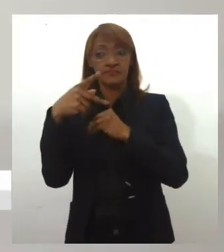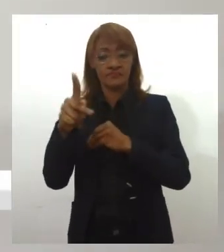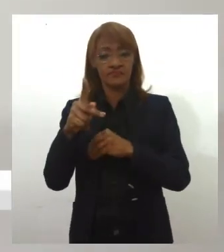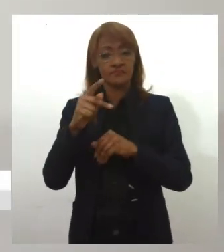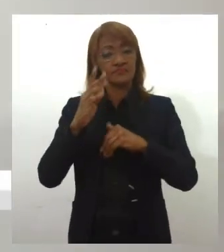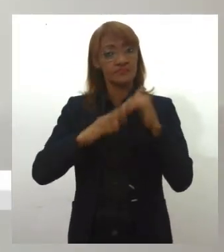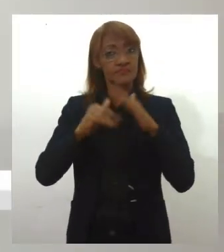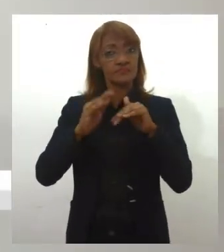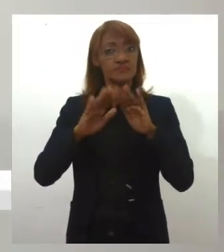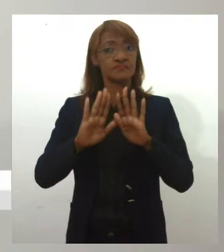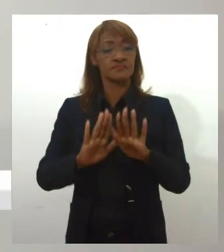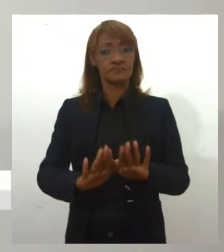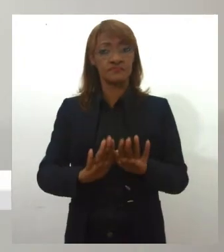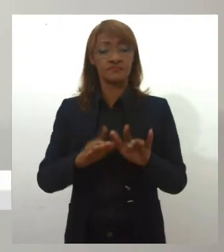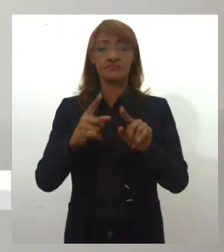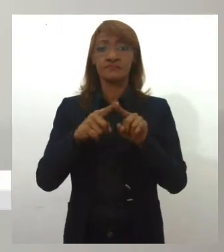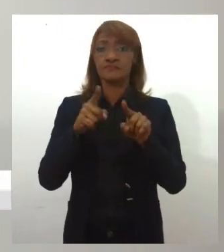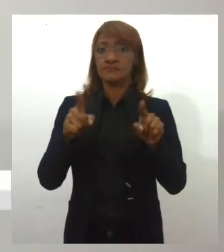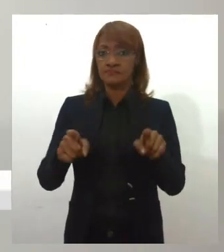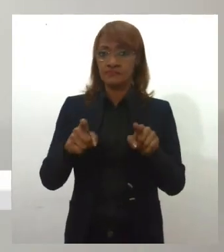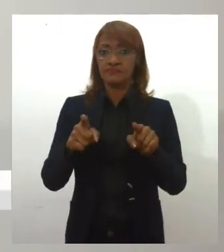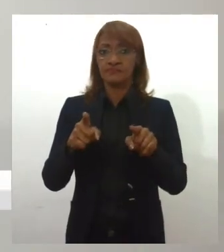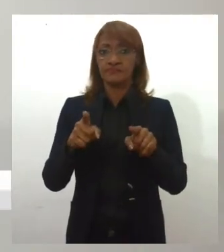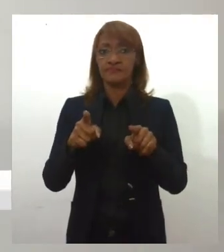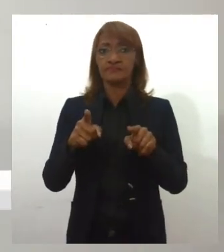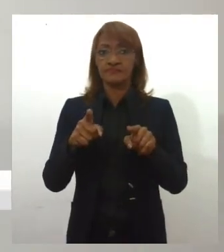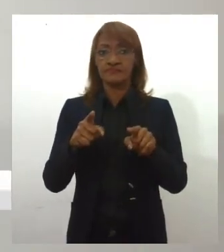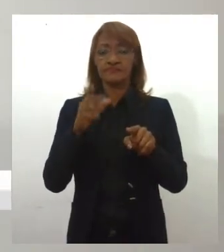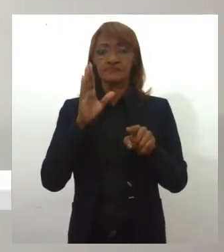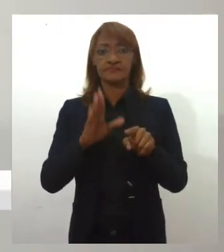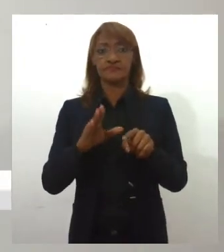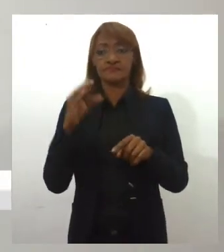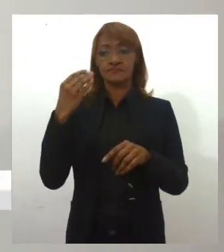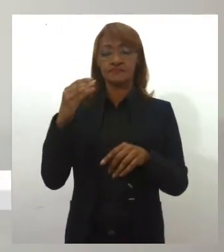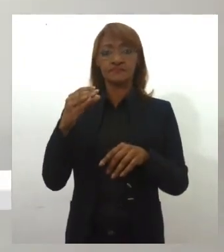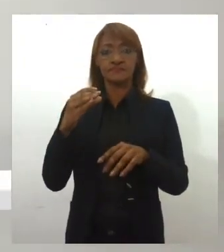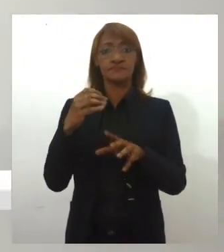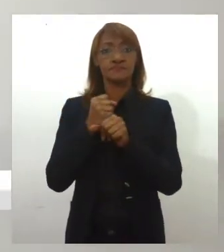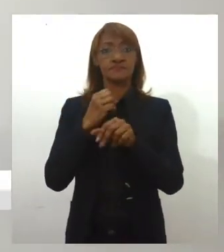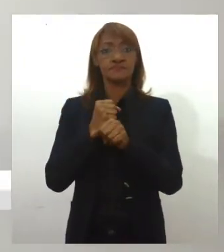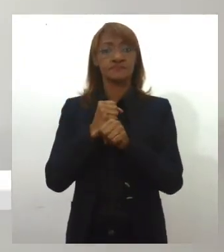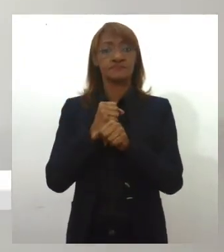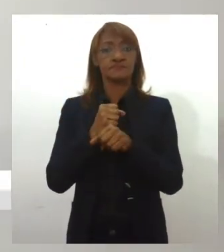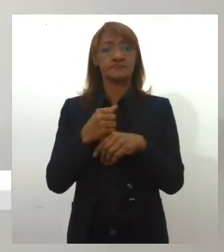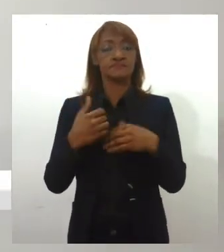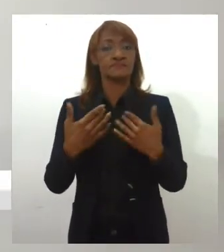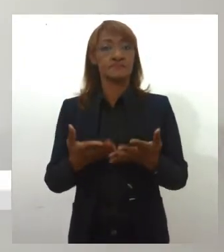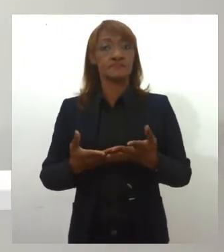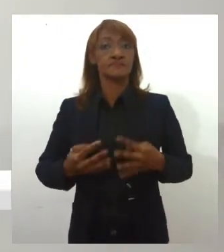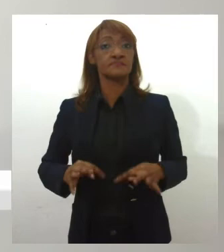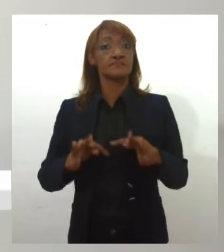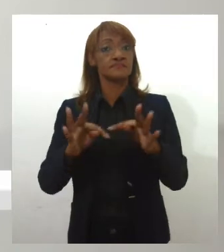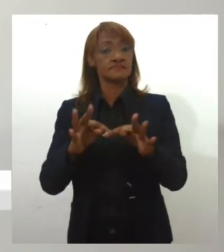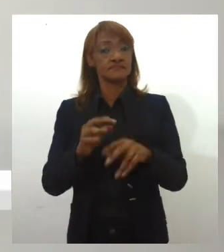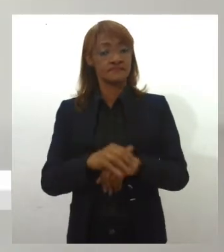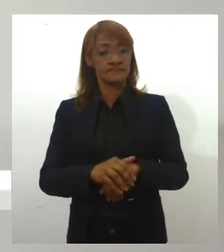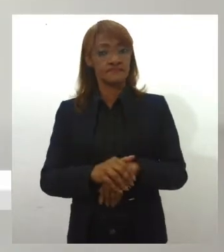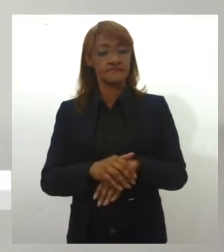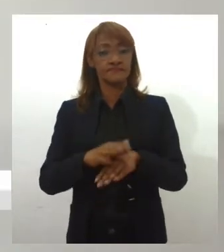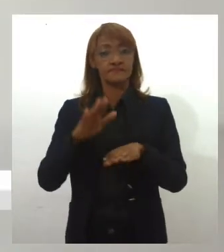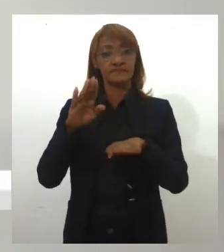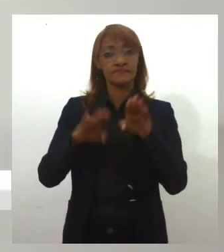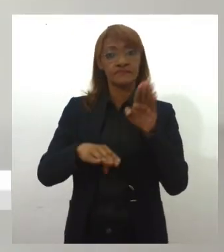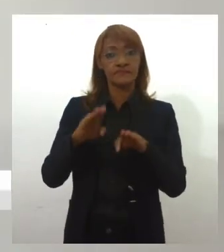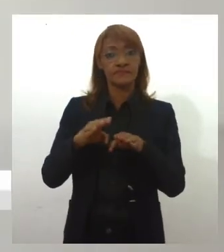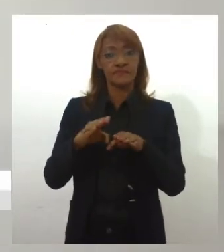alguns casos, quando você vai para ciências da computação, por exemplo, a mudança é exponencial nas tecnologias, né? Sim. Então, muitas vezes, um curso ele já